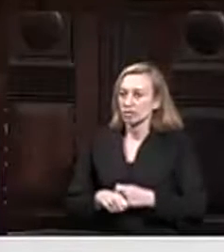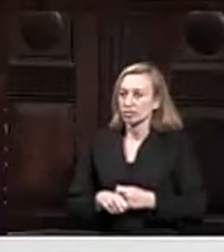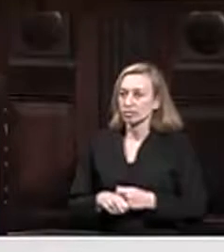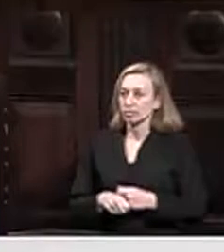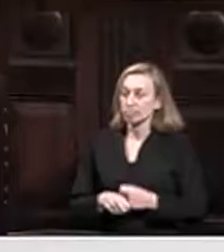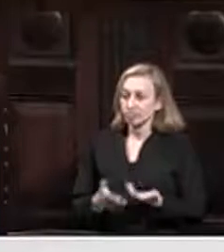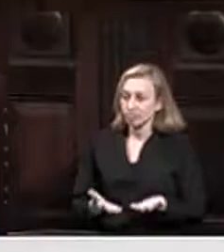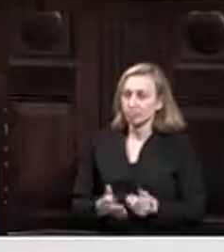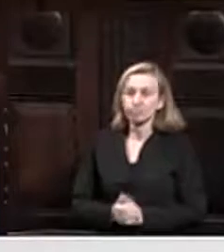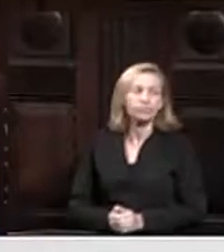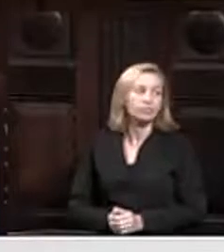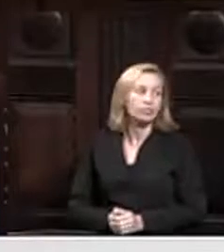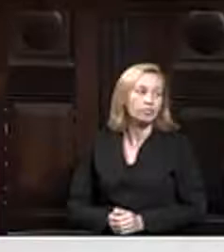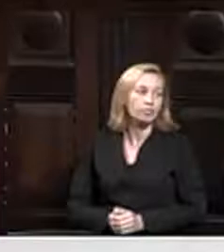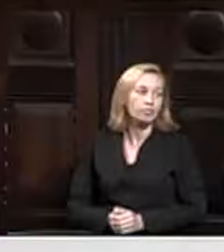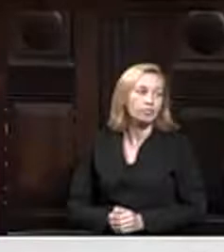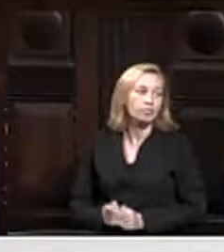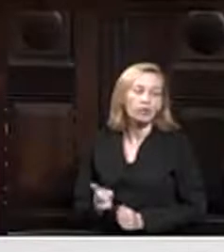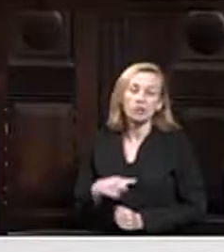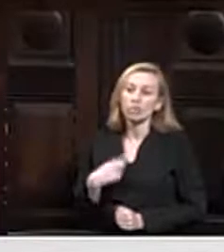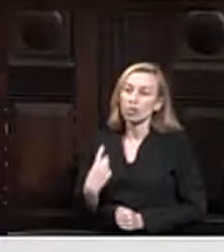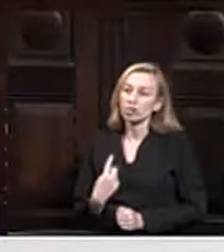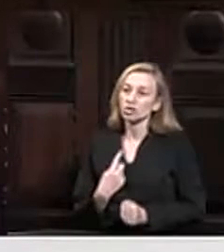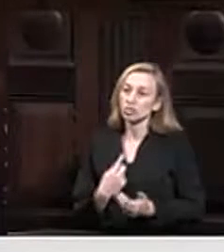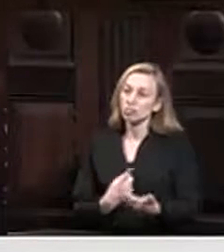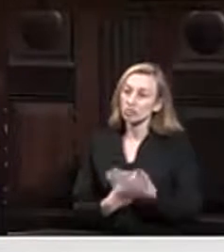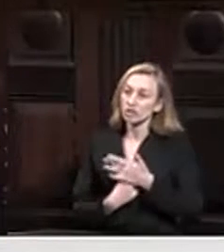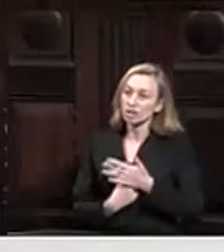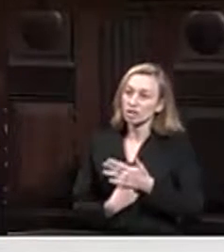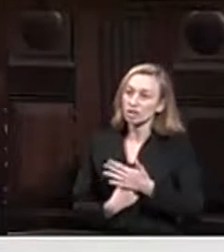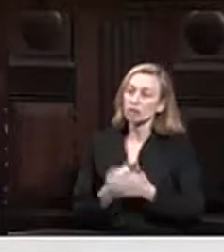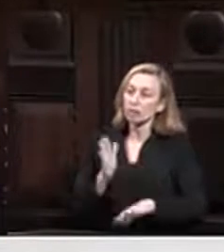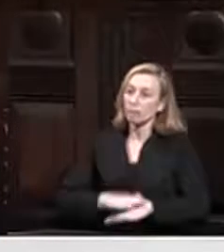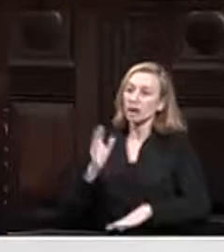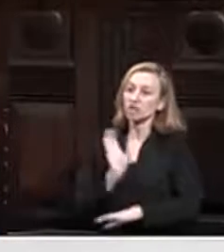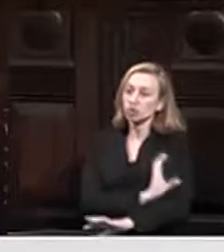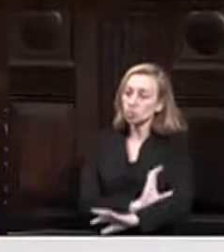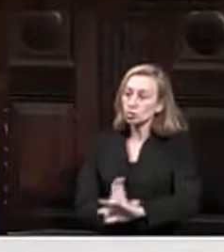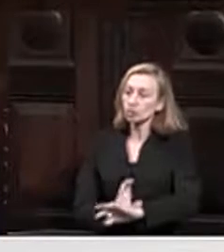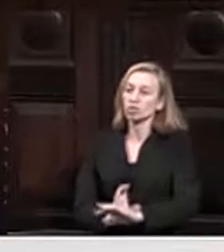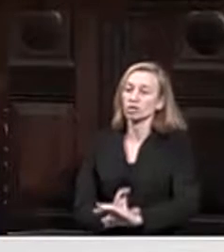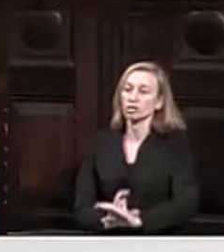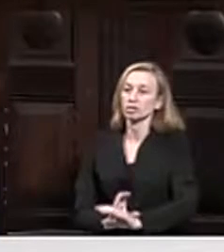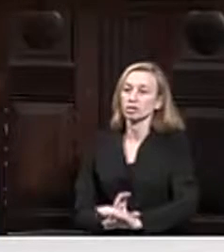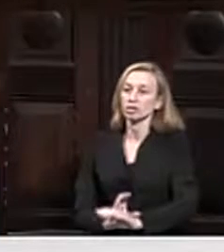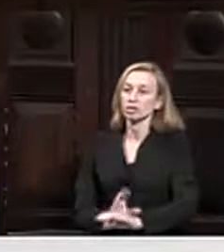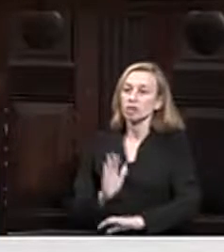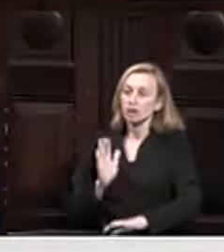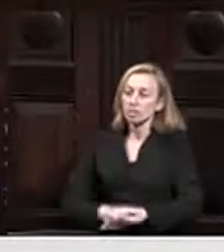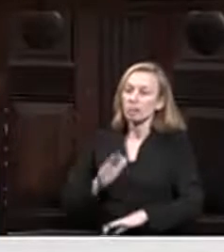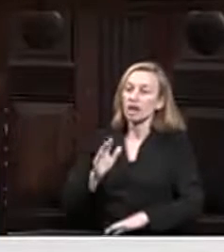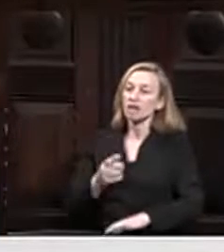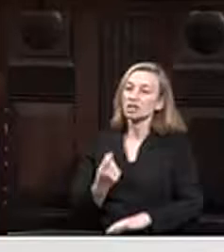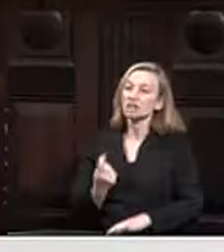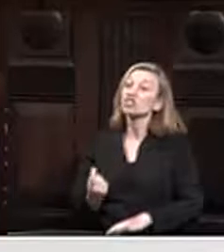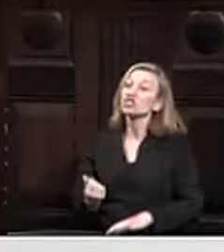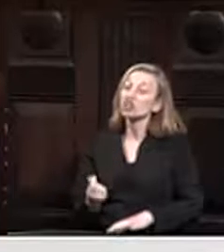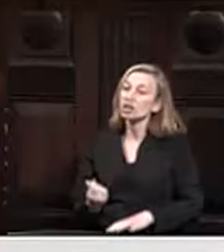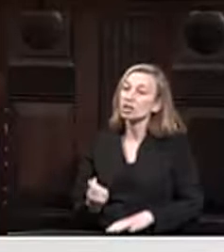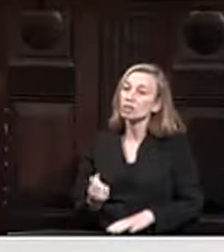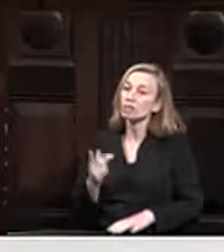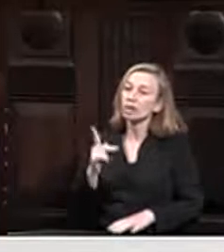poço sem fundo. Estamos aqui na defesa de mais cultura, mais recursos para a